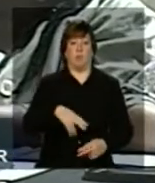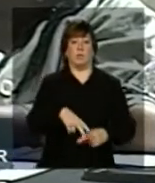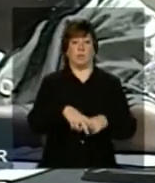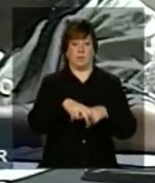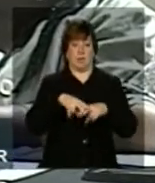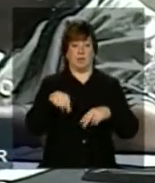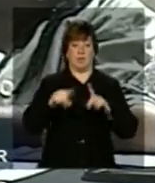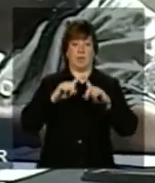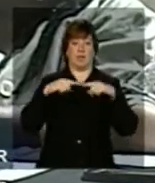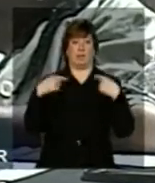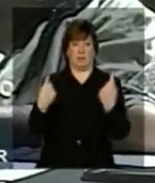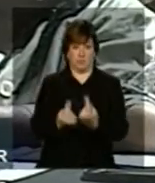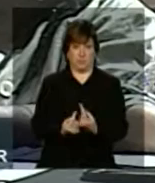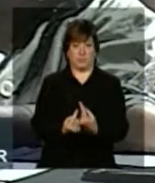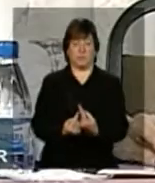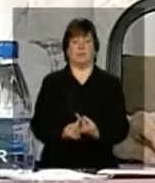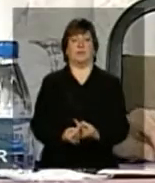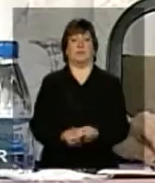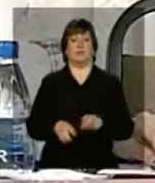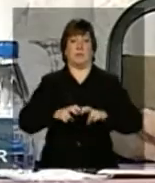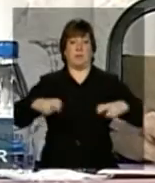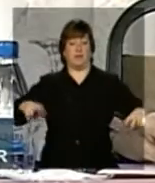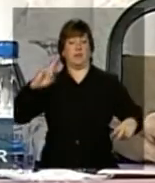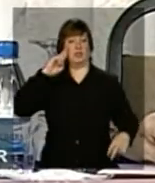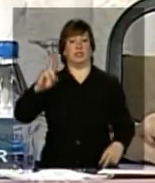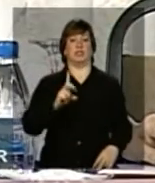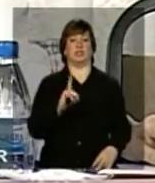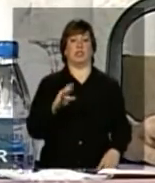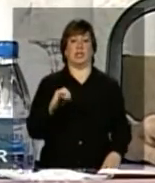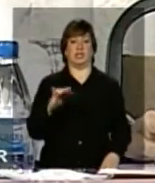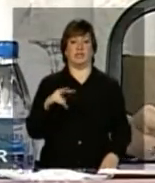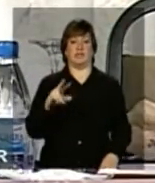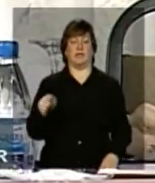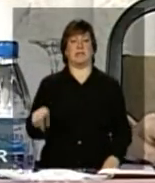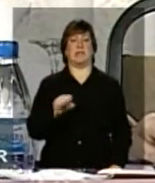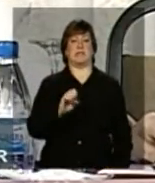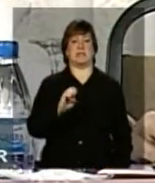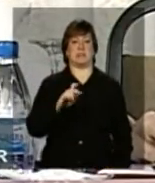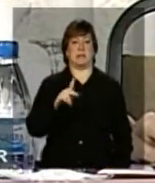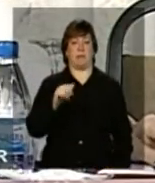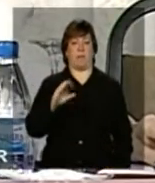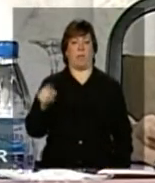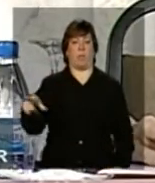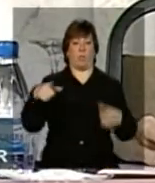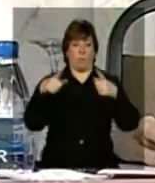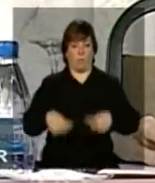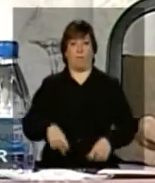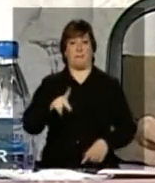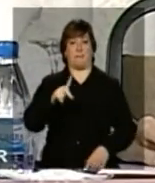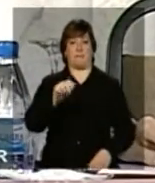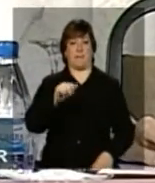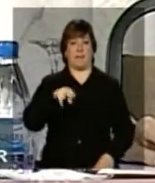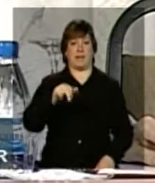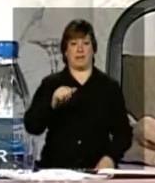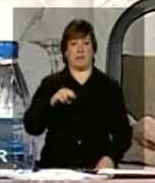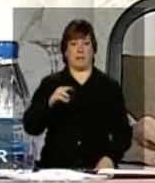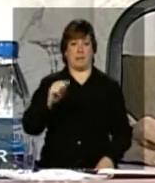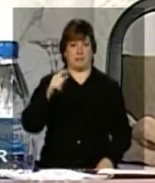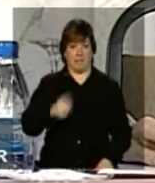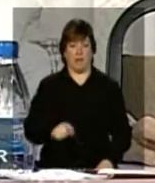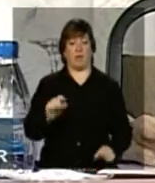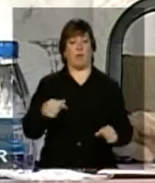da reunião da mesa diretiva da CEPAL, no Panamá, que eu vou dizer,